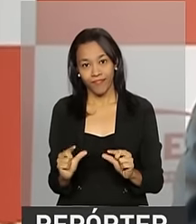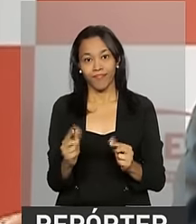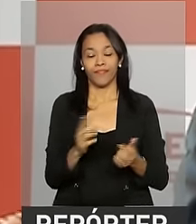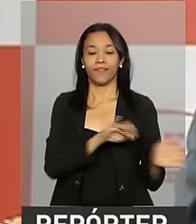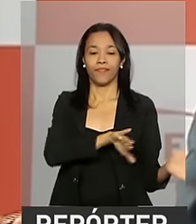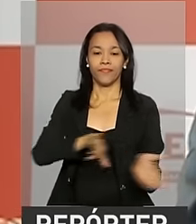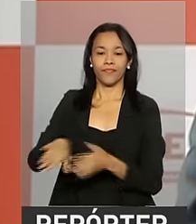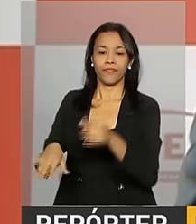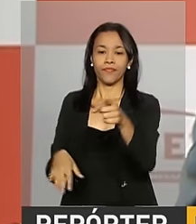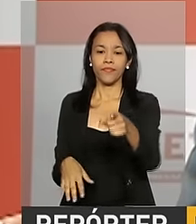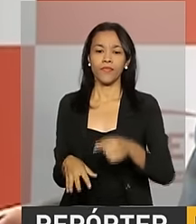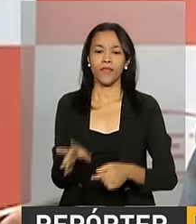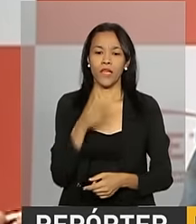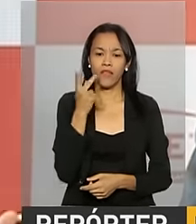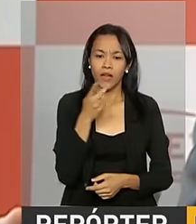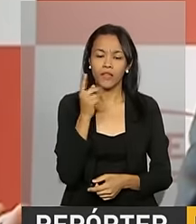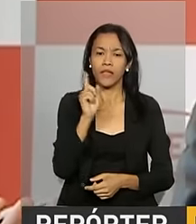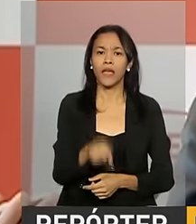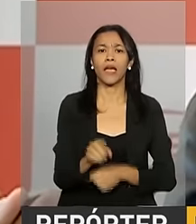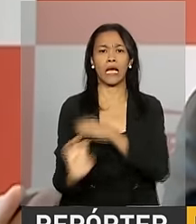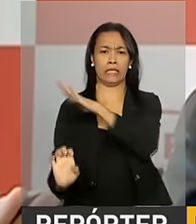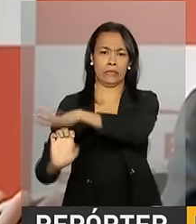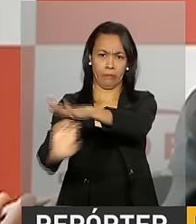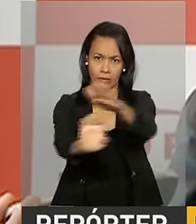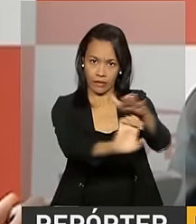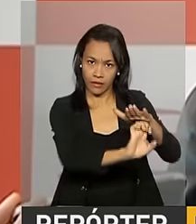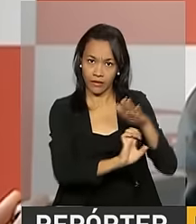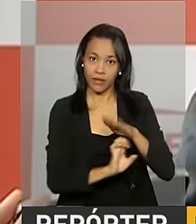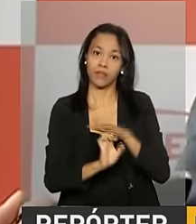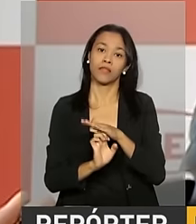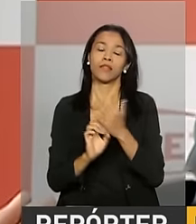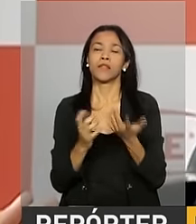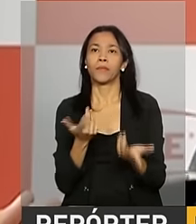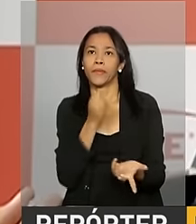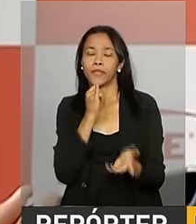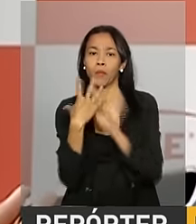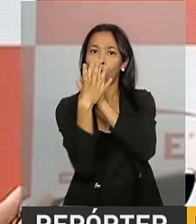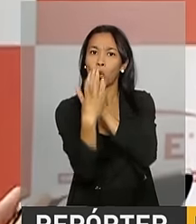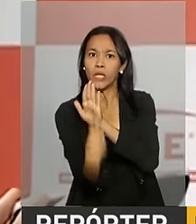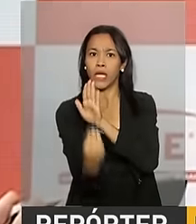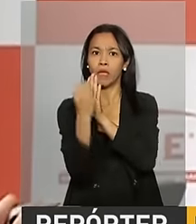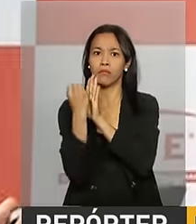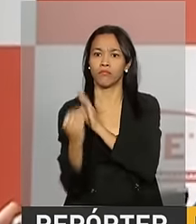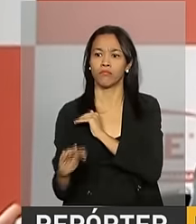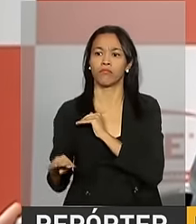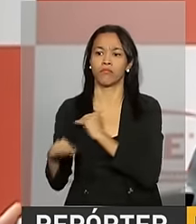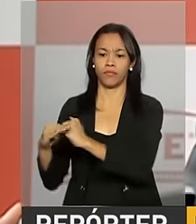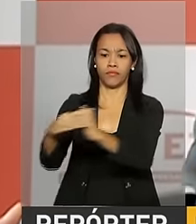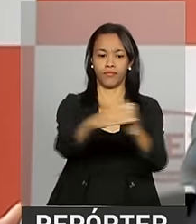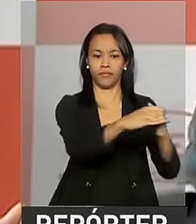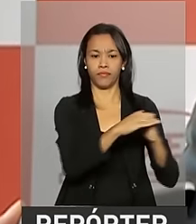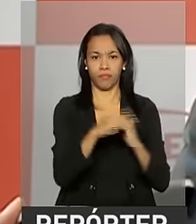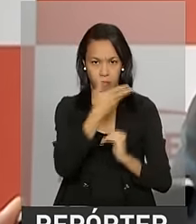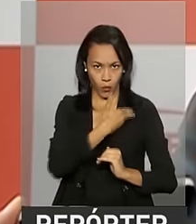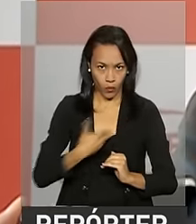São serviços que serão ofertados pelo mercado, não haverá um modelo estabelecido pelo governo.